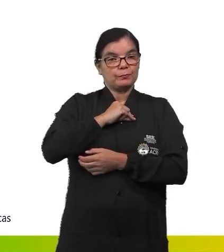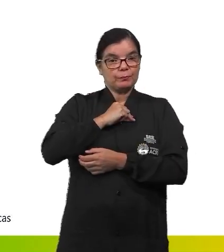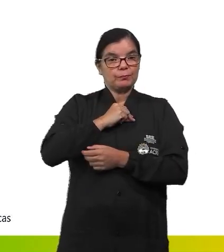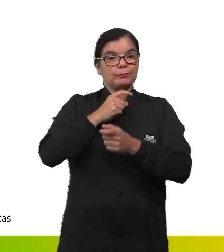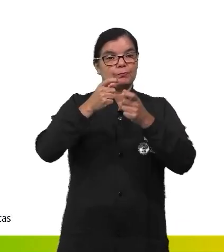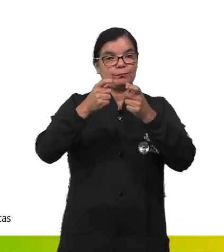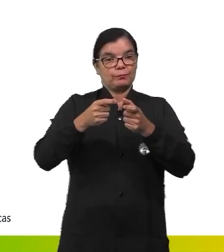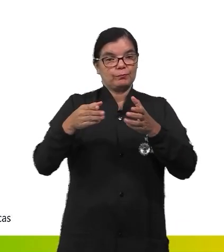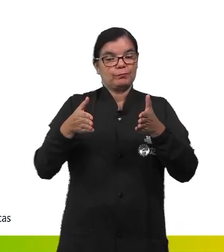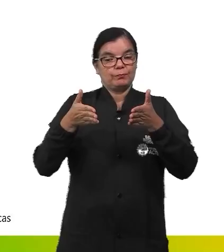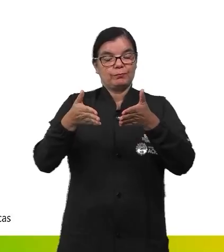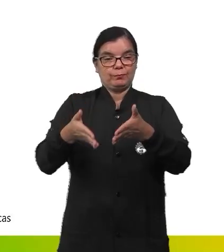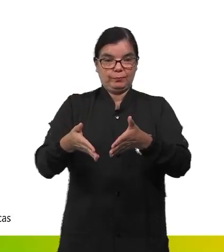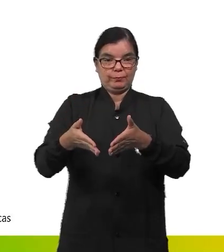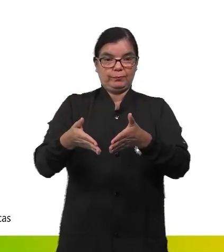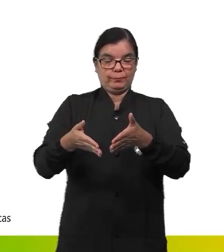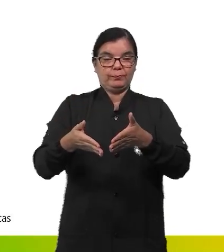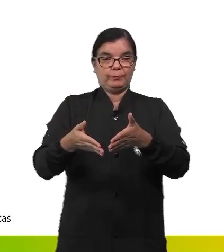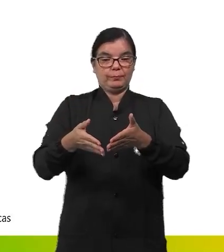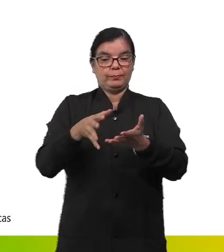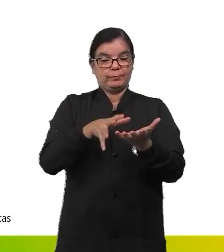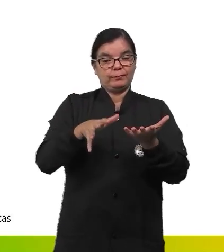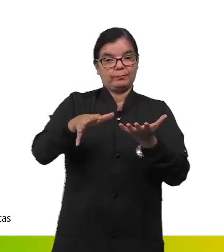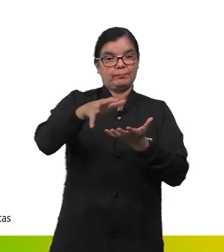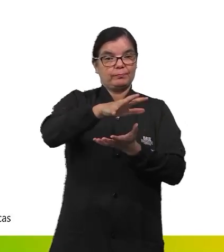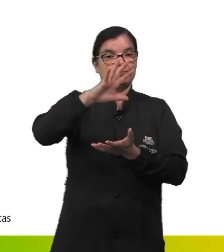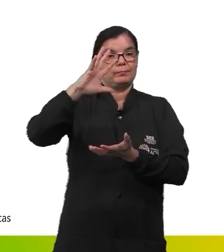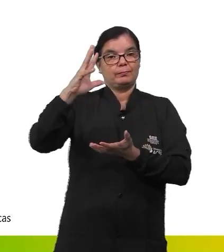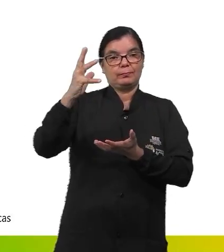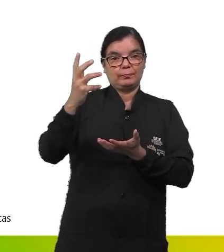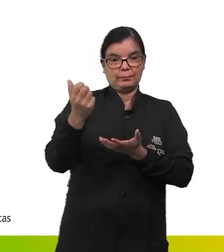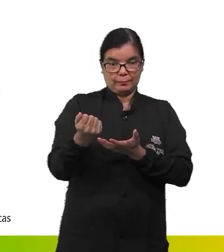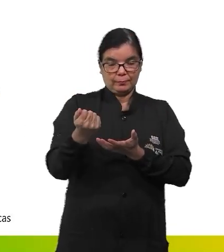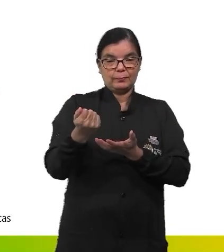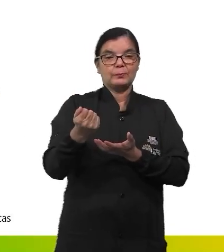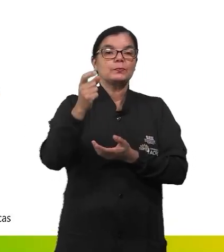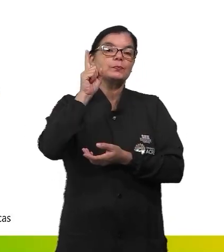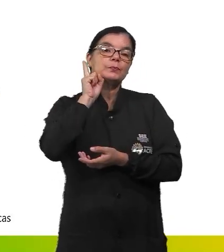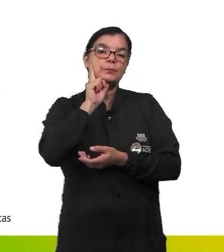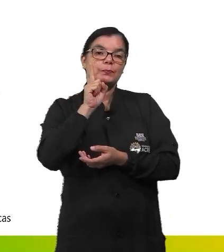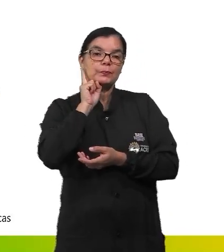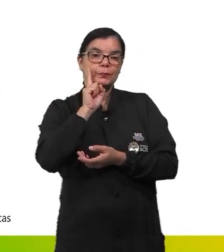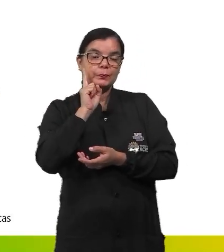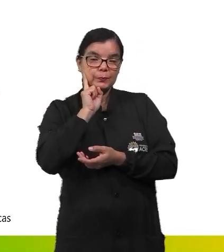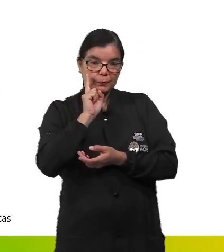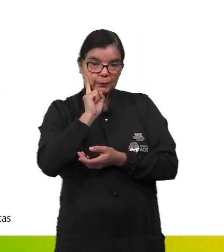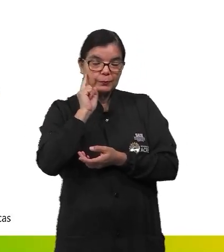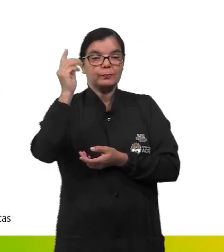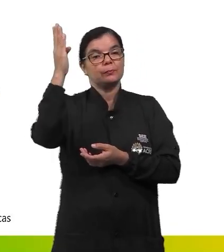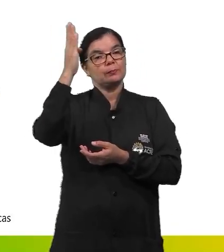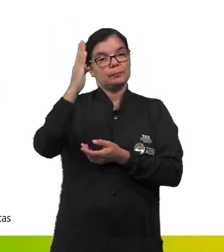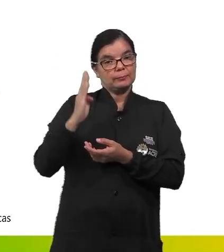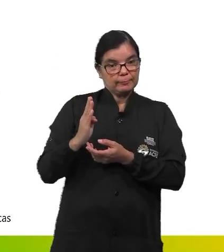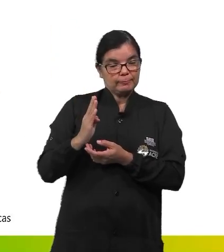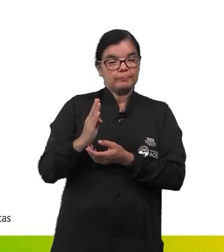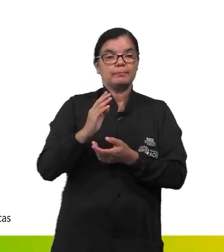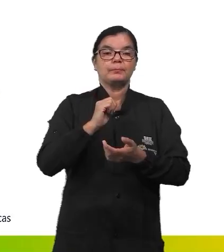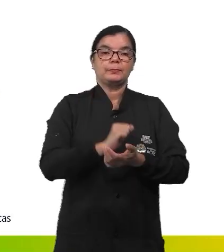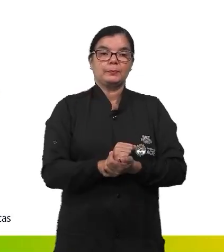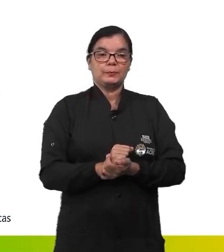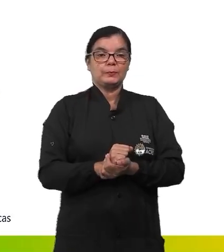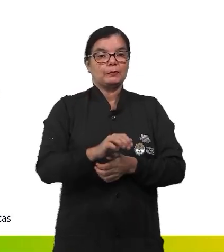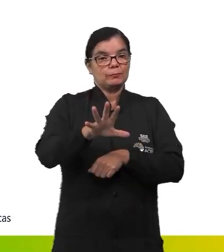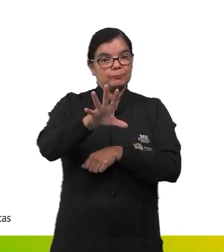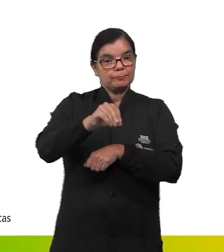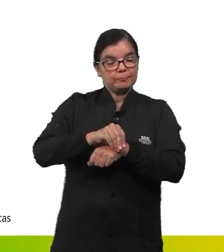acabam chegando em locais na costa da África e no solo americano, o que mais tarde vai ser o Brasil, e aí